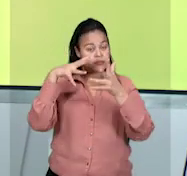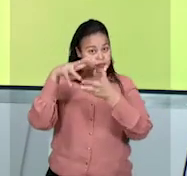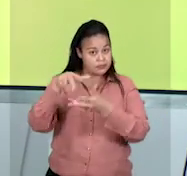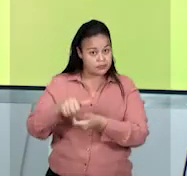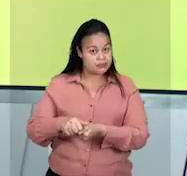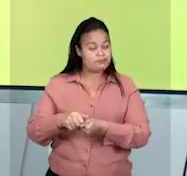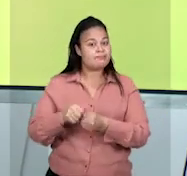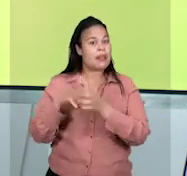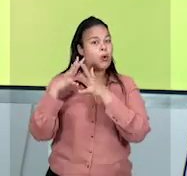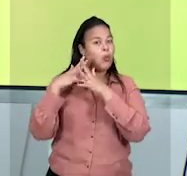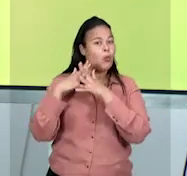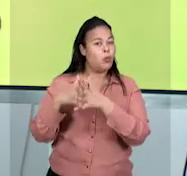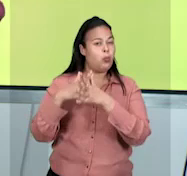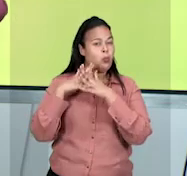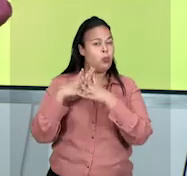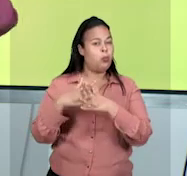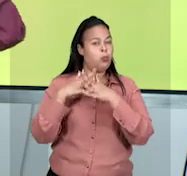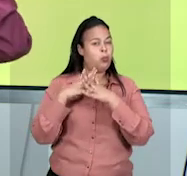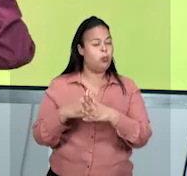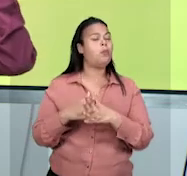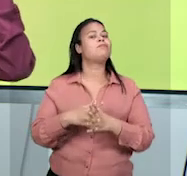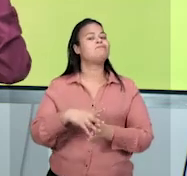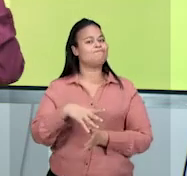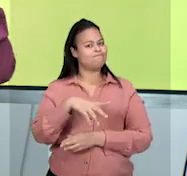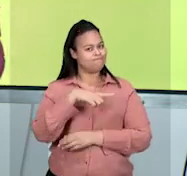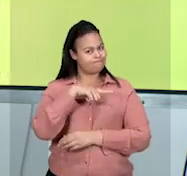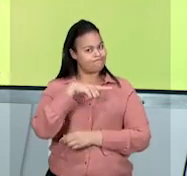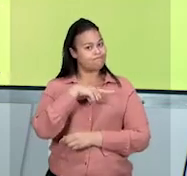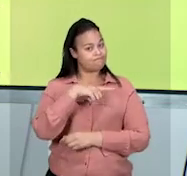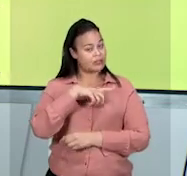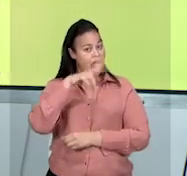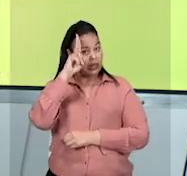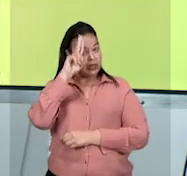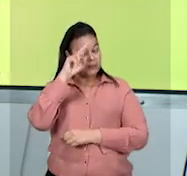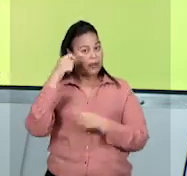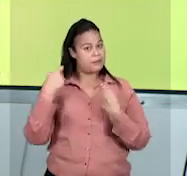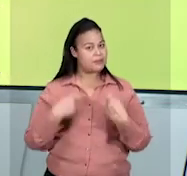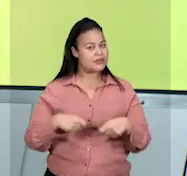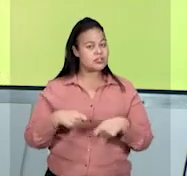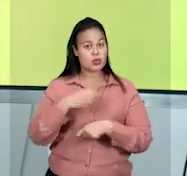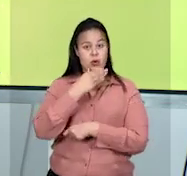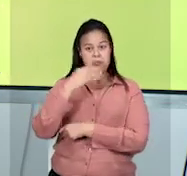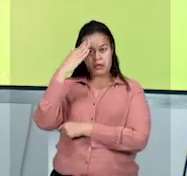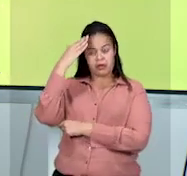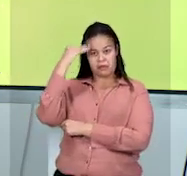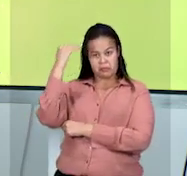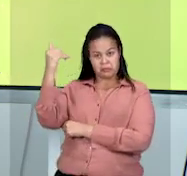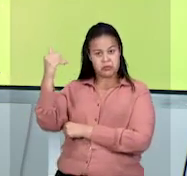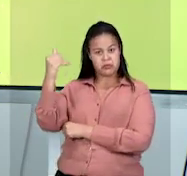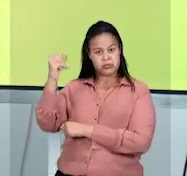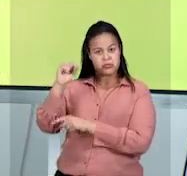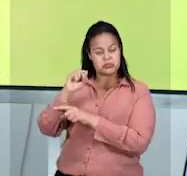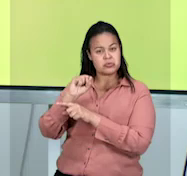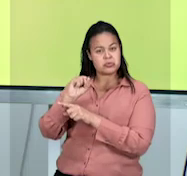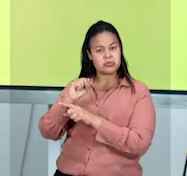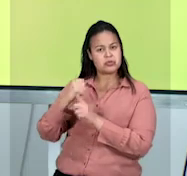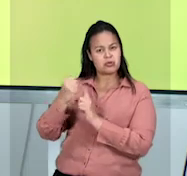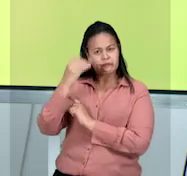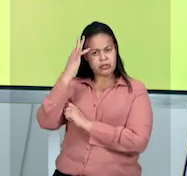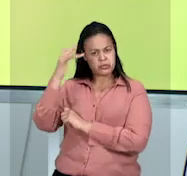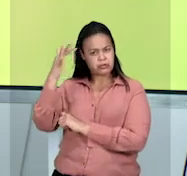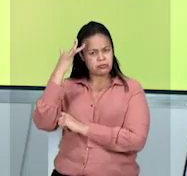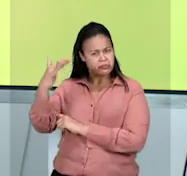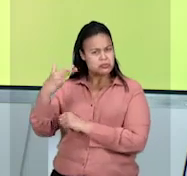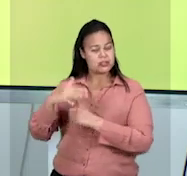o conflito vai existir. E aí a gente lembra um pouquinho lá de Thomas Hobbes, este lobo do homem